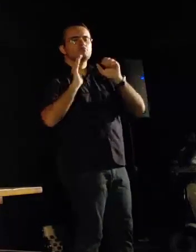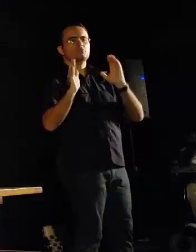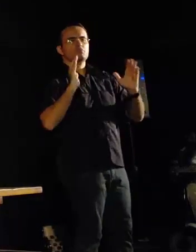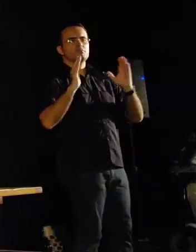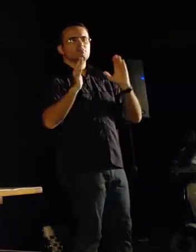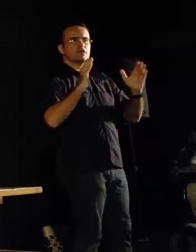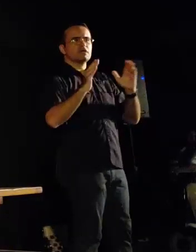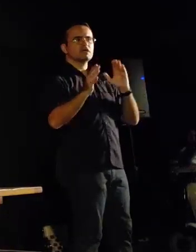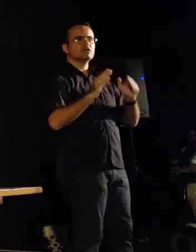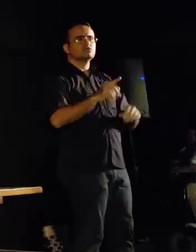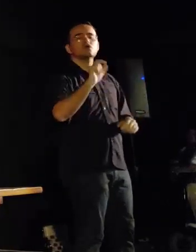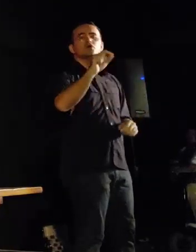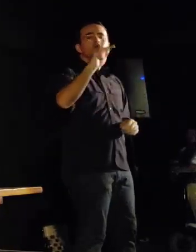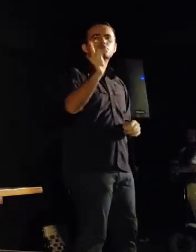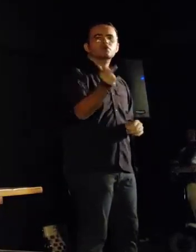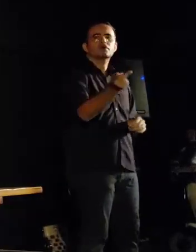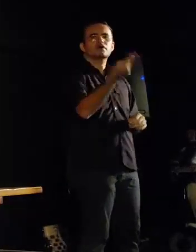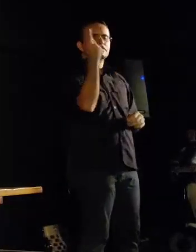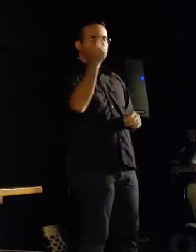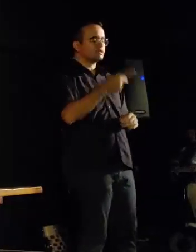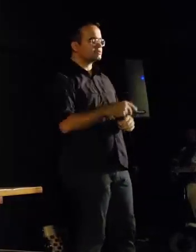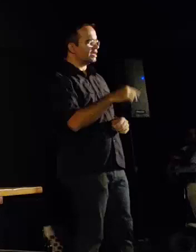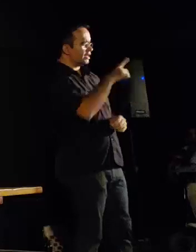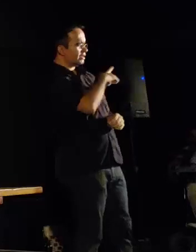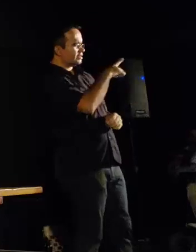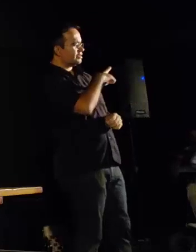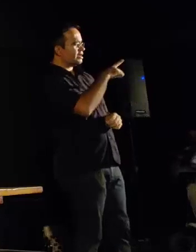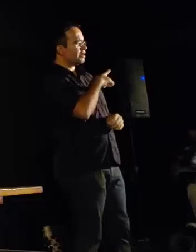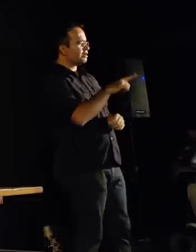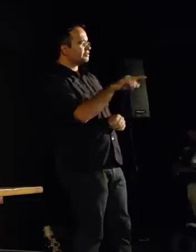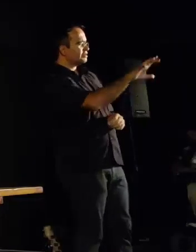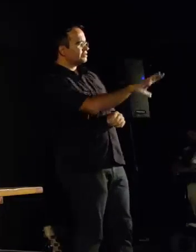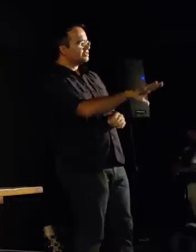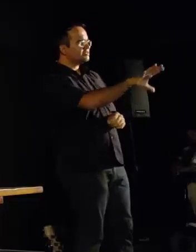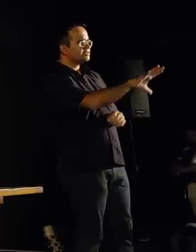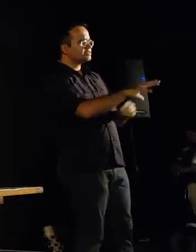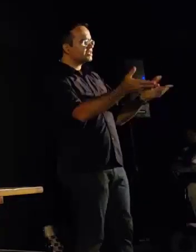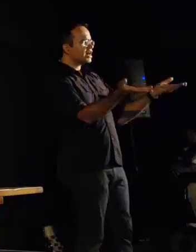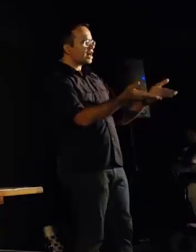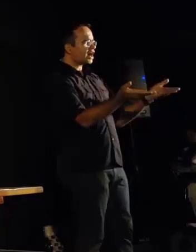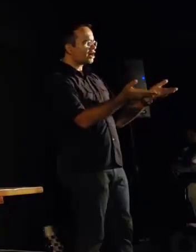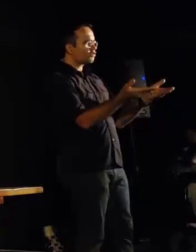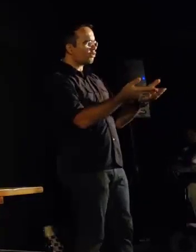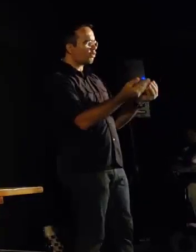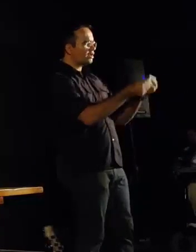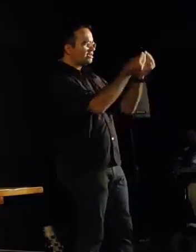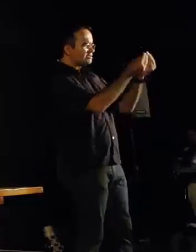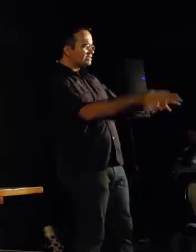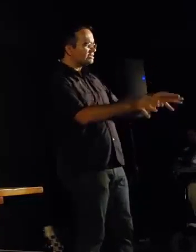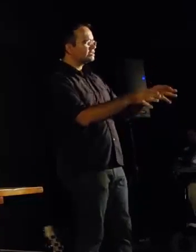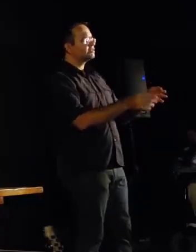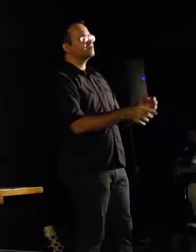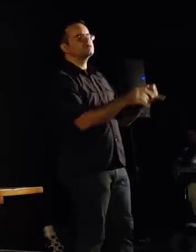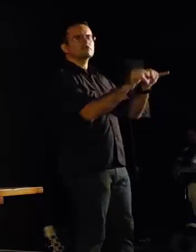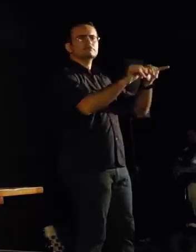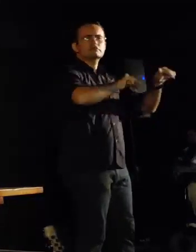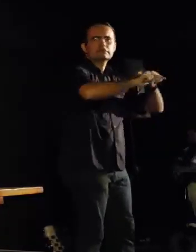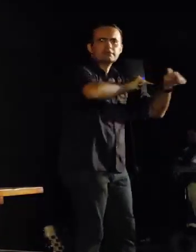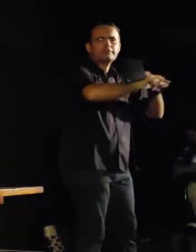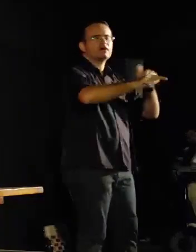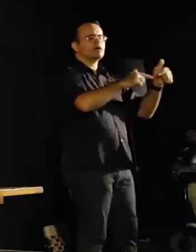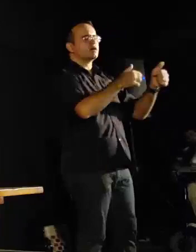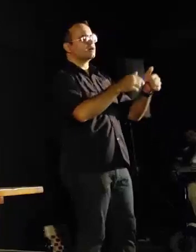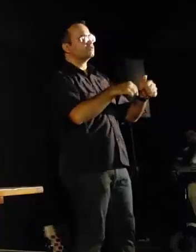fala que nos atravessa frente à questão o que fazer, não é? Frente à precarização do trabalho,